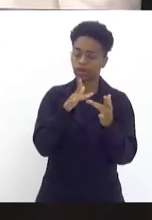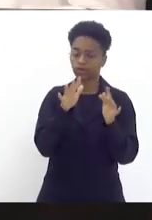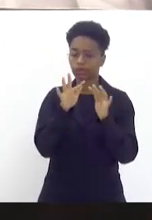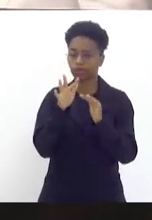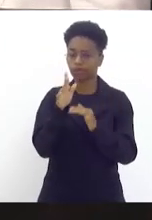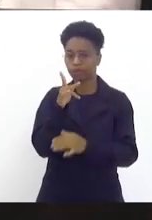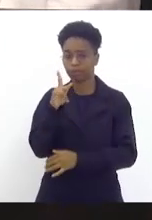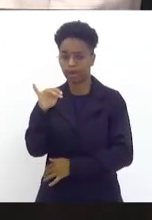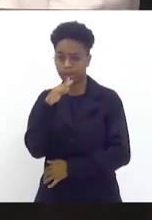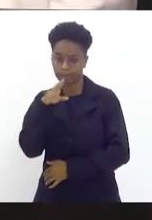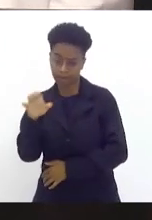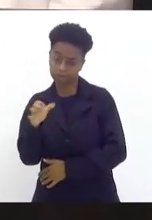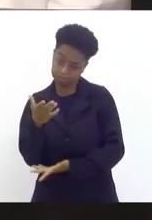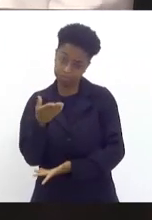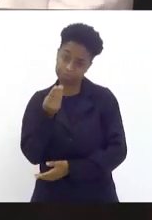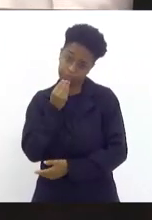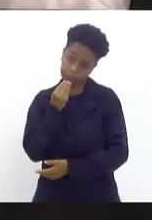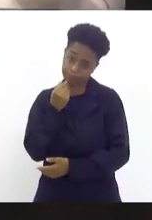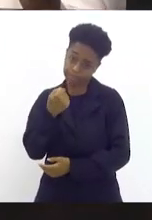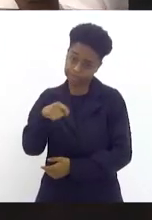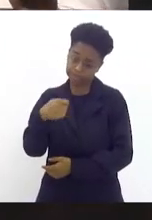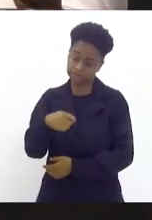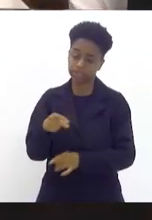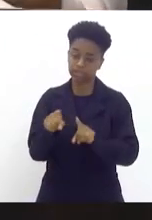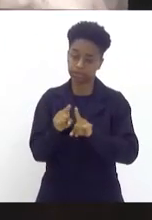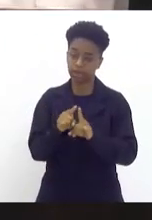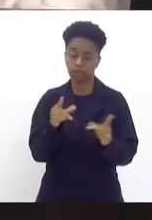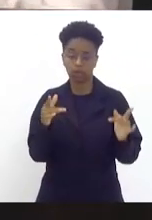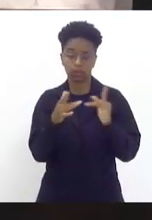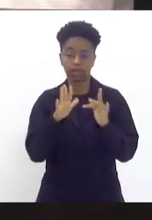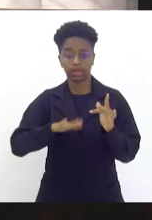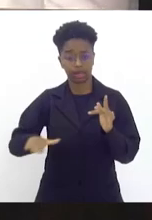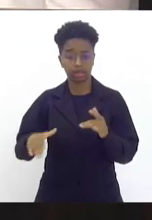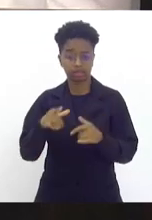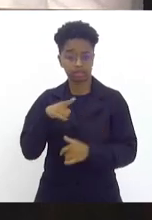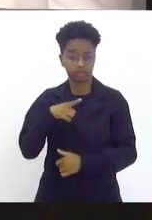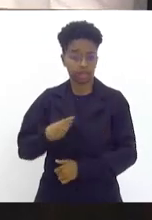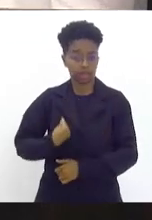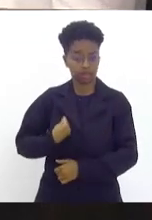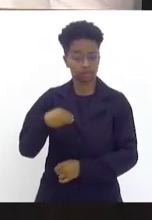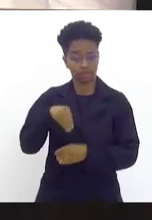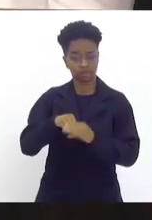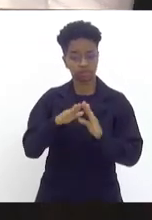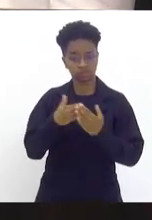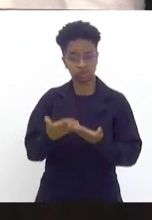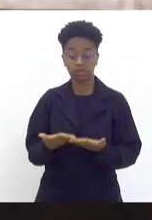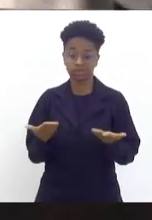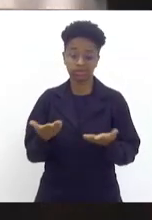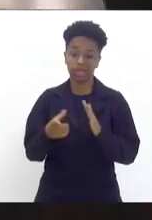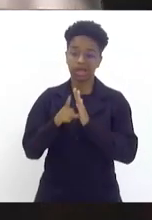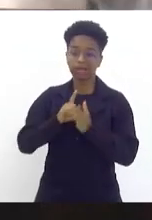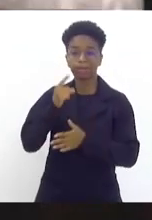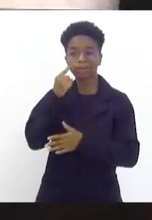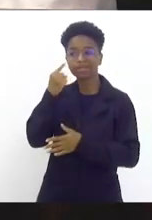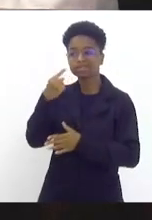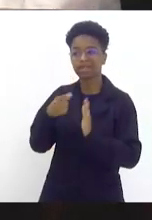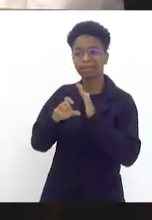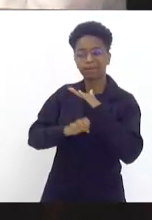né? Deveria ter, né? Acesso aos pais e à criança. Está lá. Né? Antes de pensar na empresa, antes de pensar no